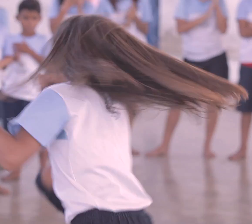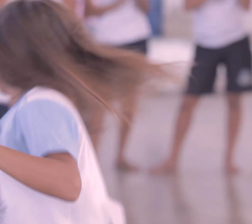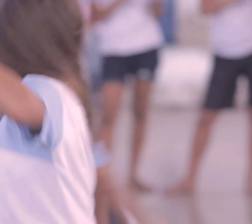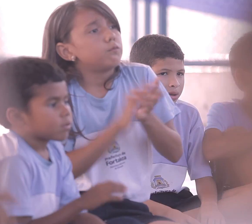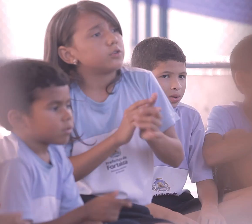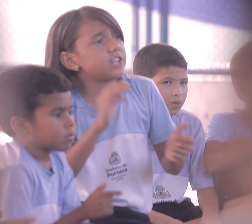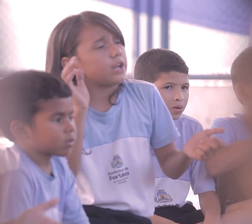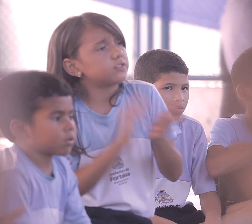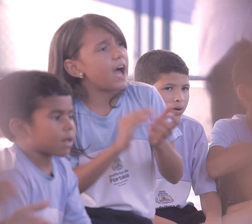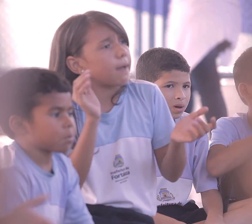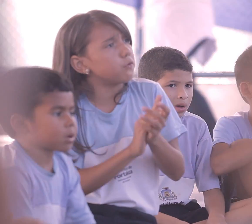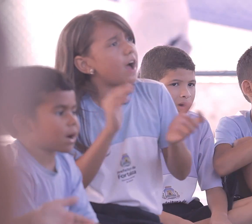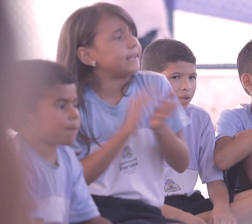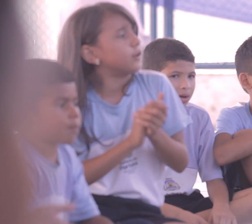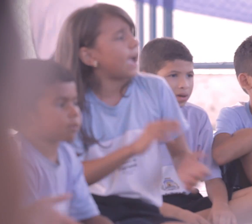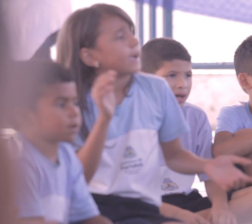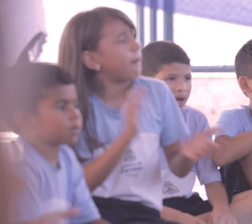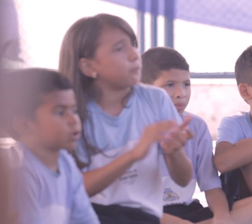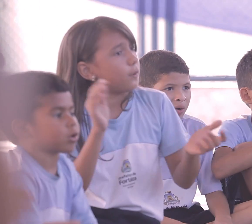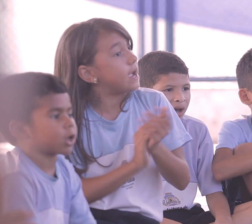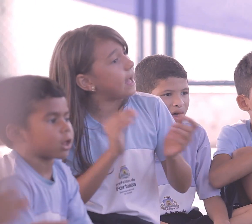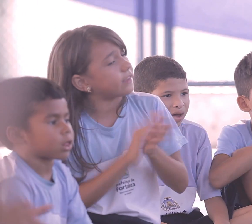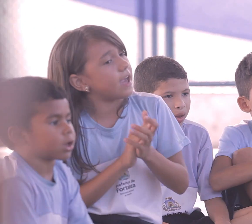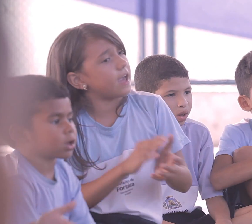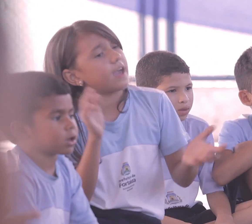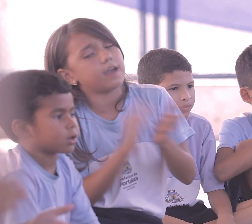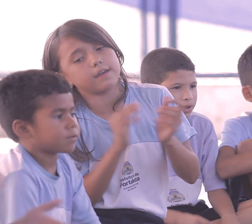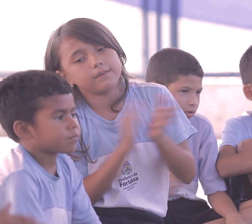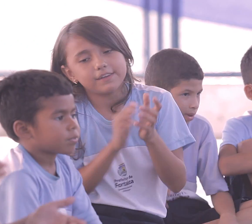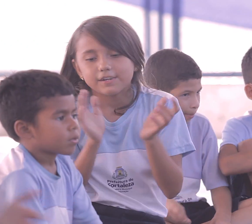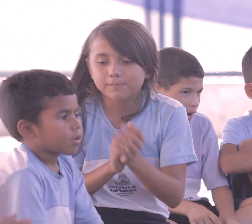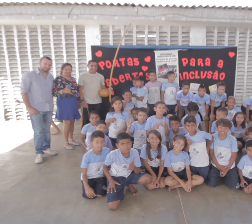capoeira. Elas saltam, cantam, batem palmas.